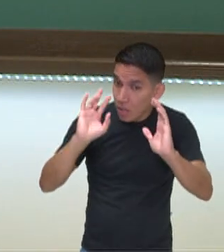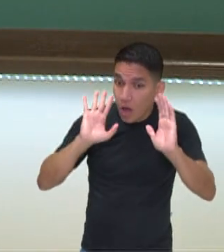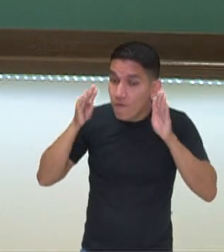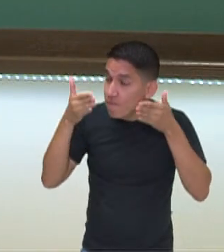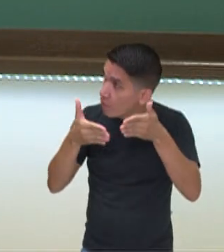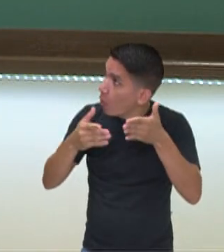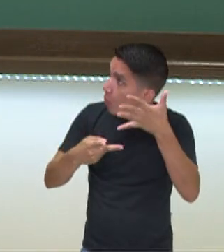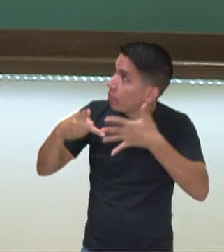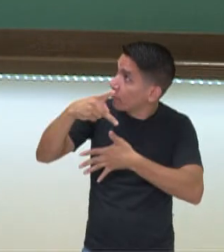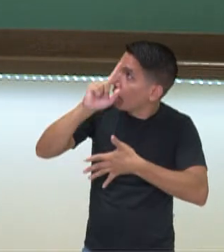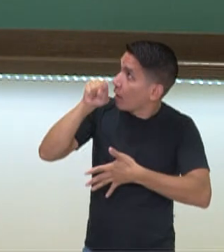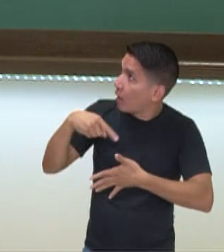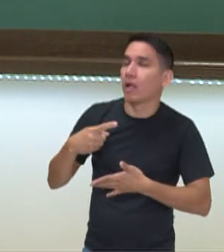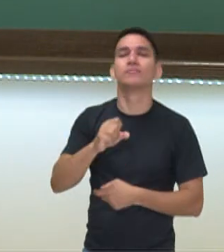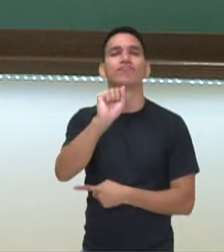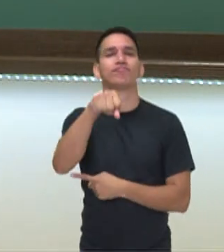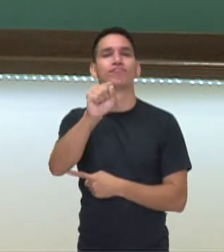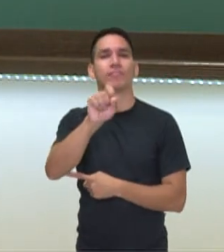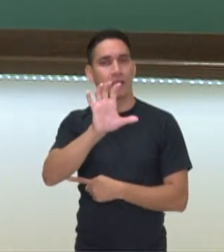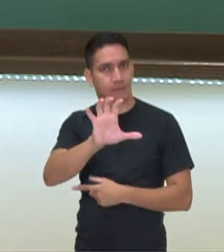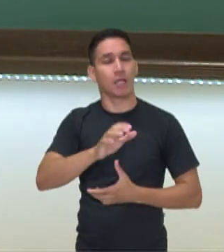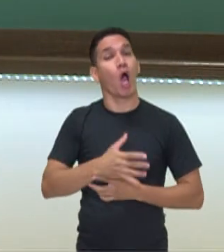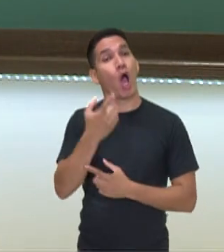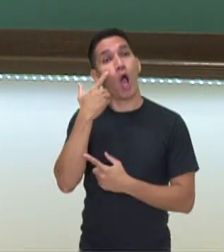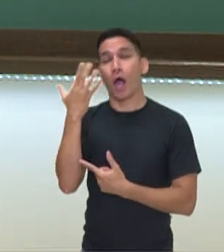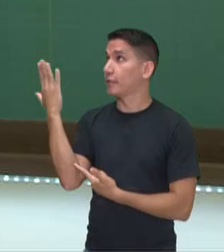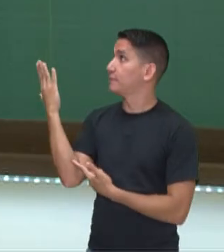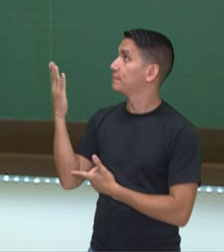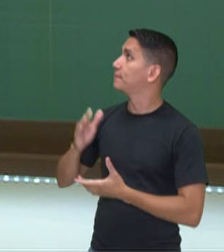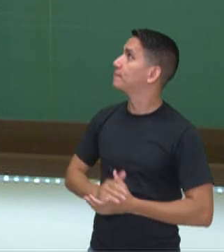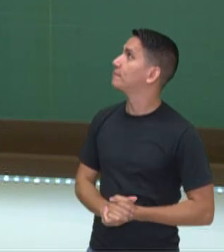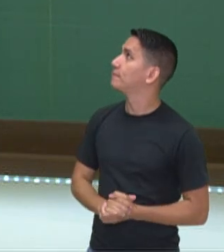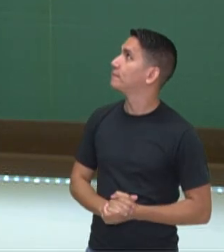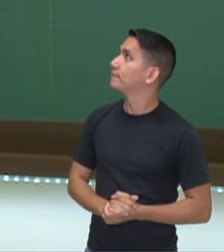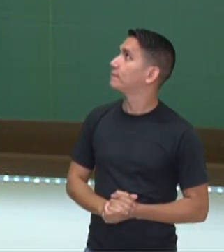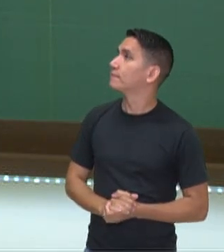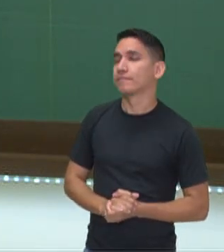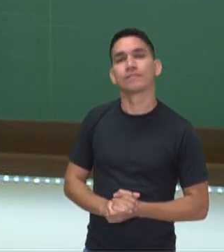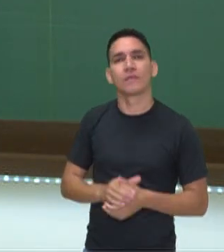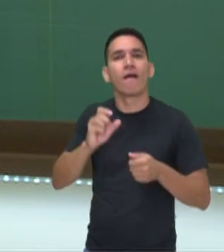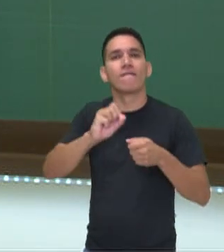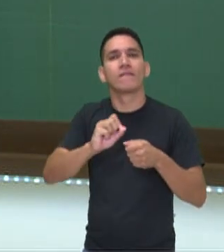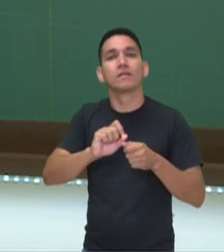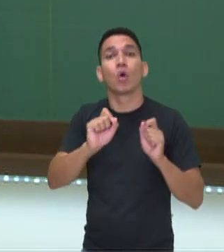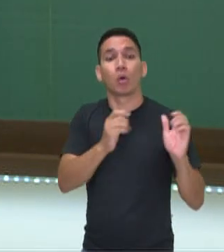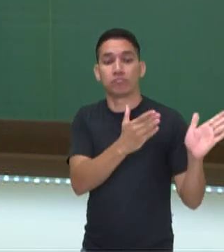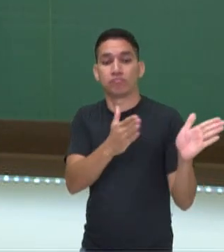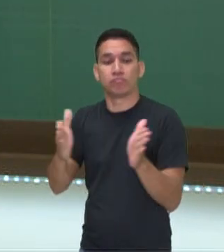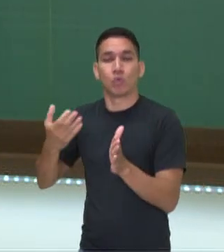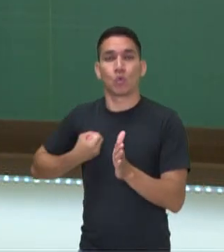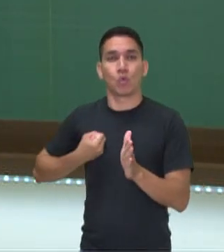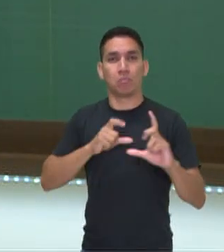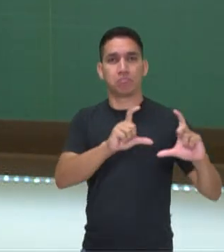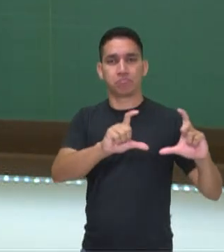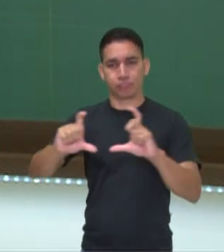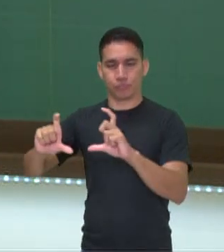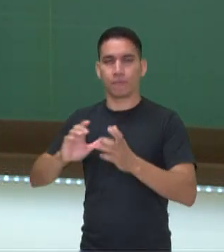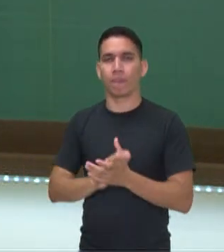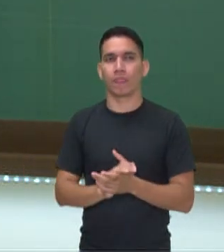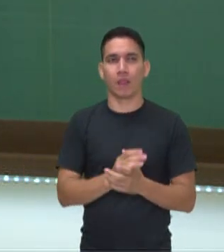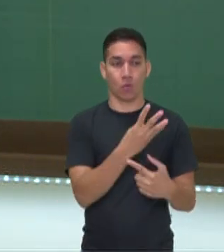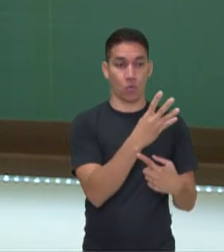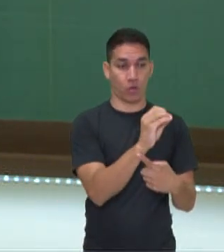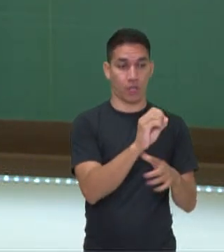tenho que resolver primeiro? Exatamente. Observe esse praticando aqui, ó. Resolva a seguinte expressão numérica.